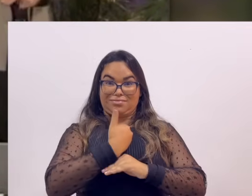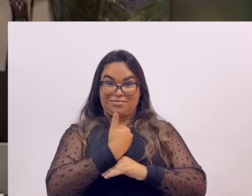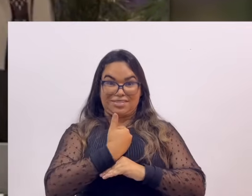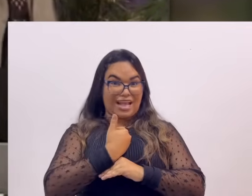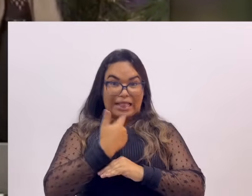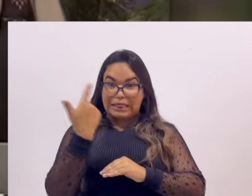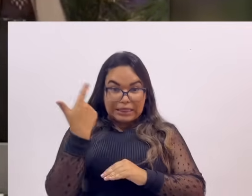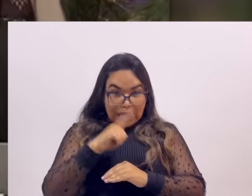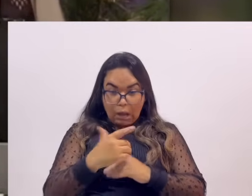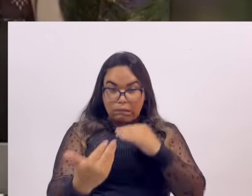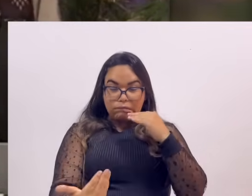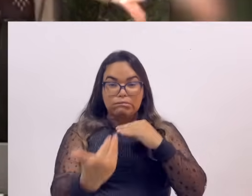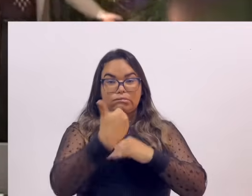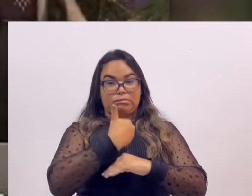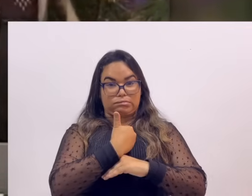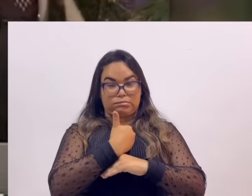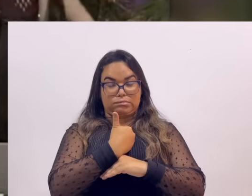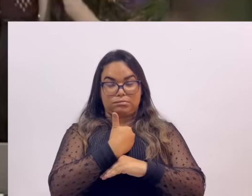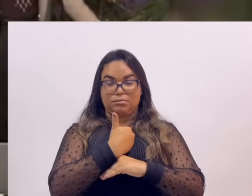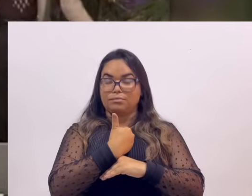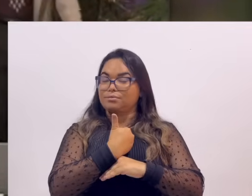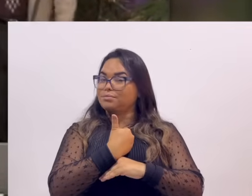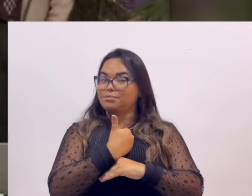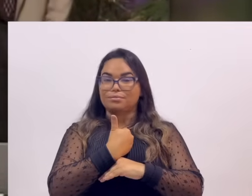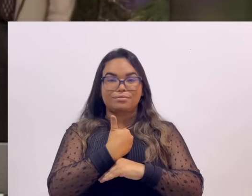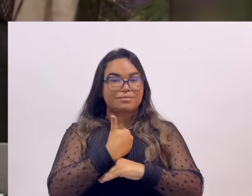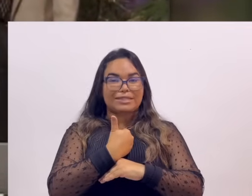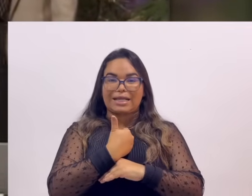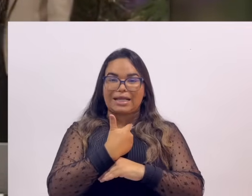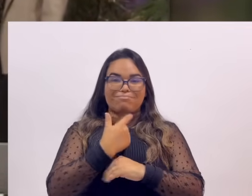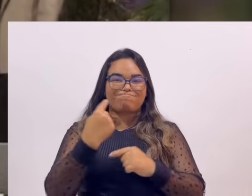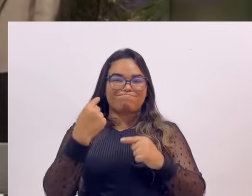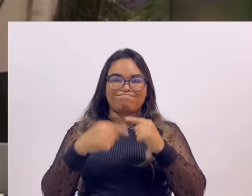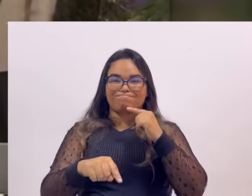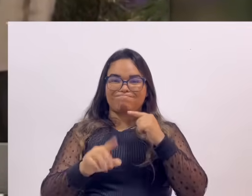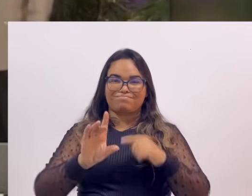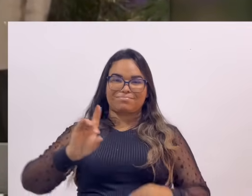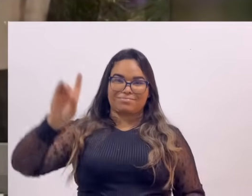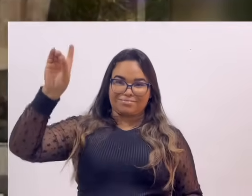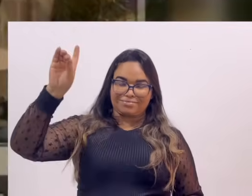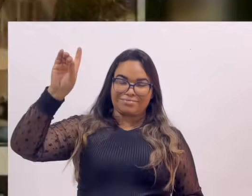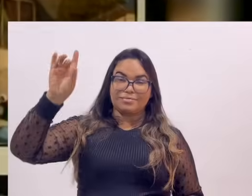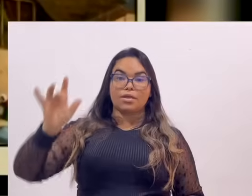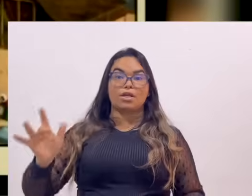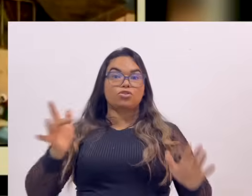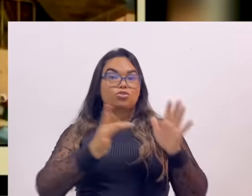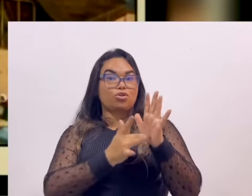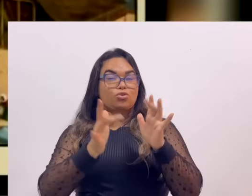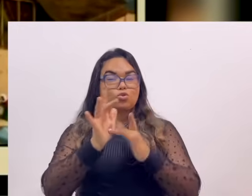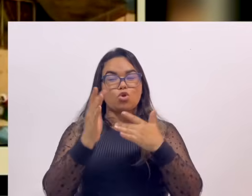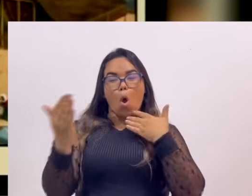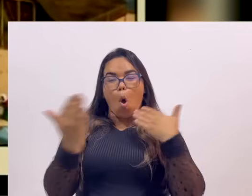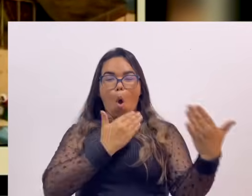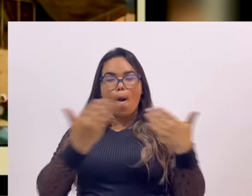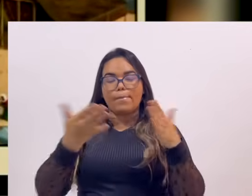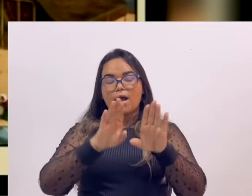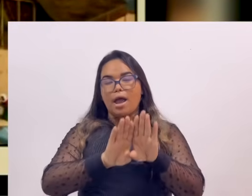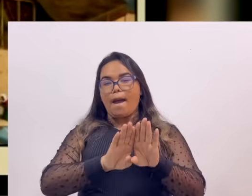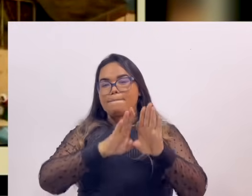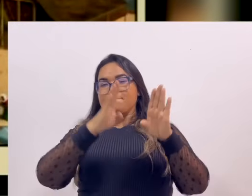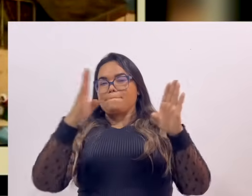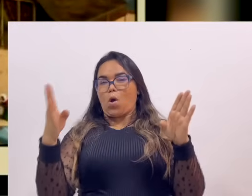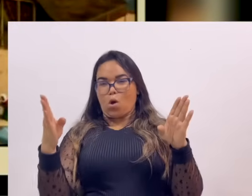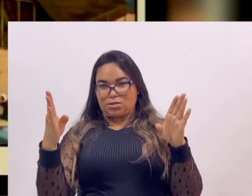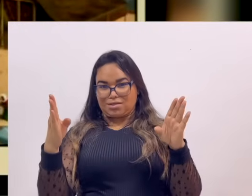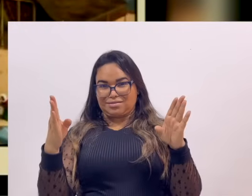porta, ele diz, não tem parte comigo. Então, Jesus é a porta. Havia apenas uma dessas